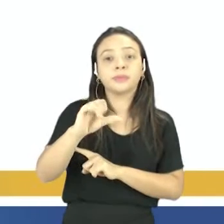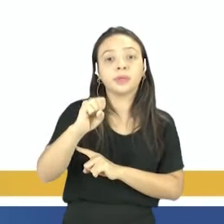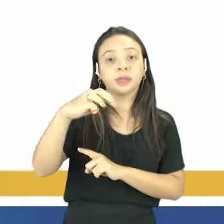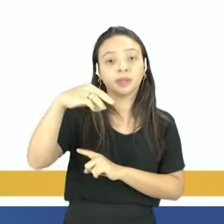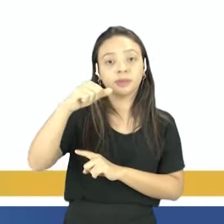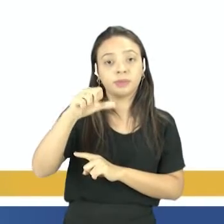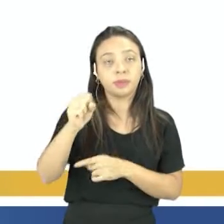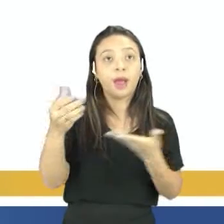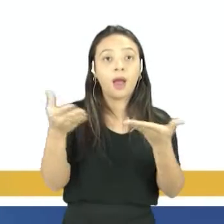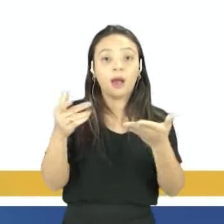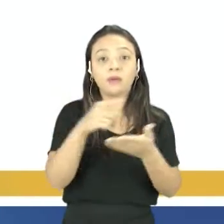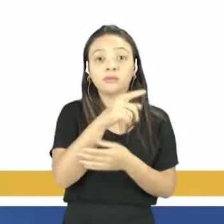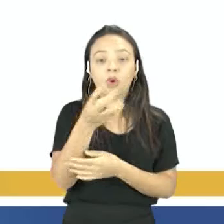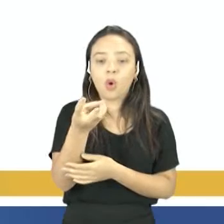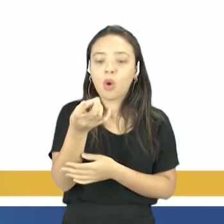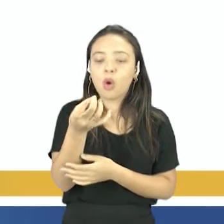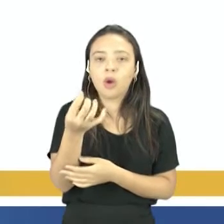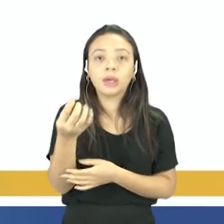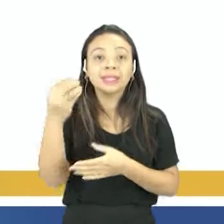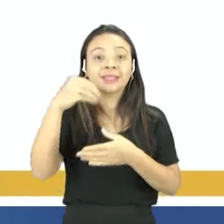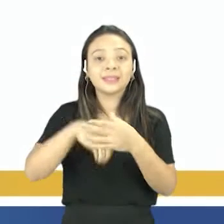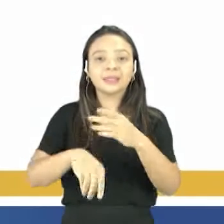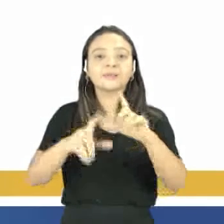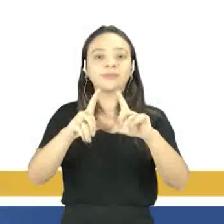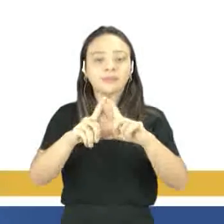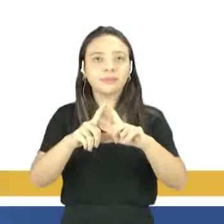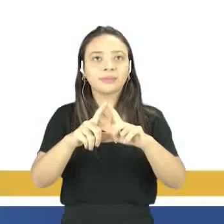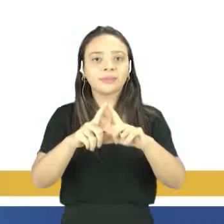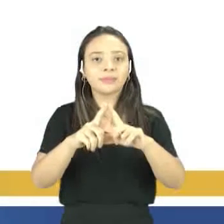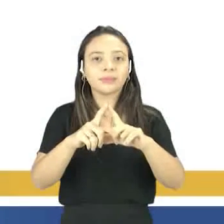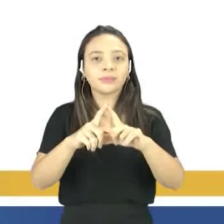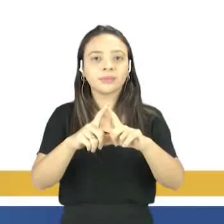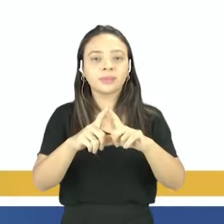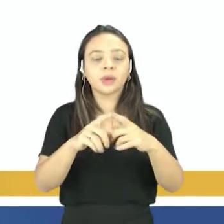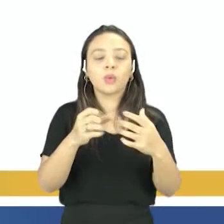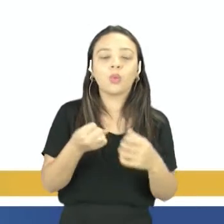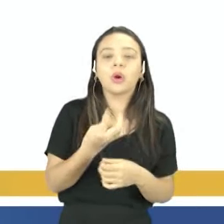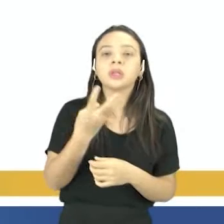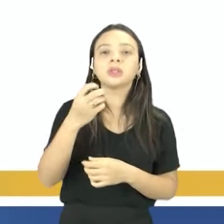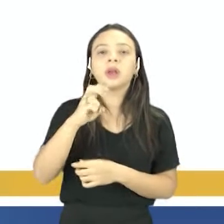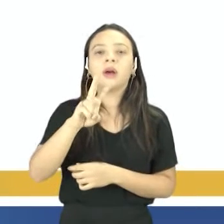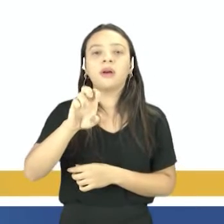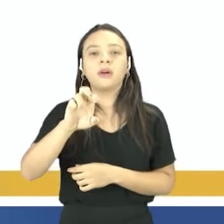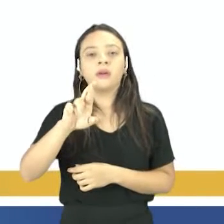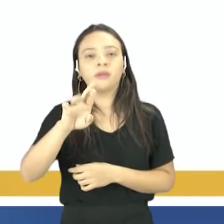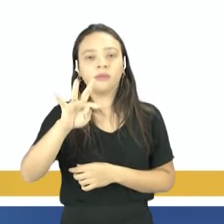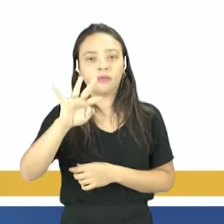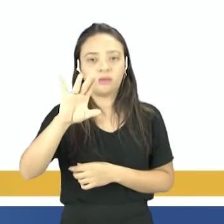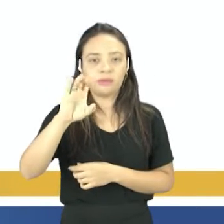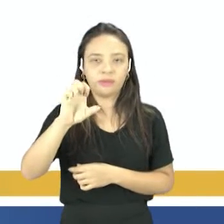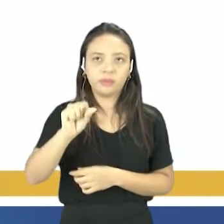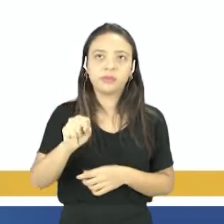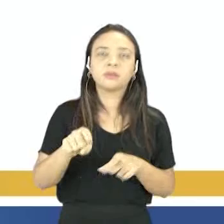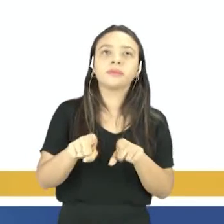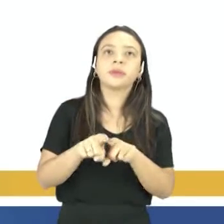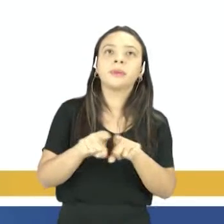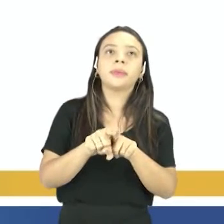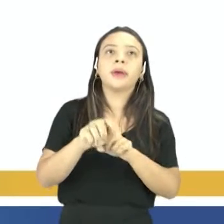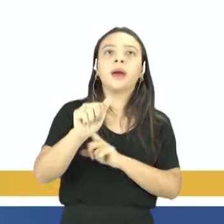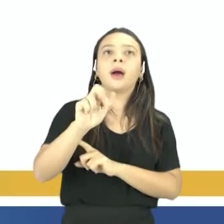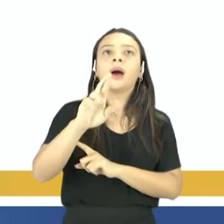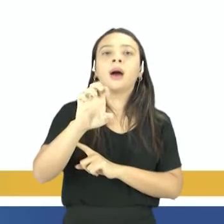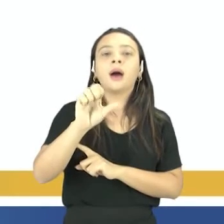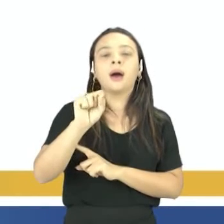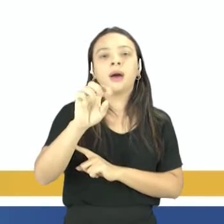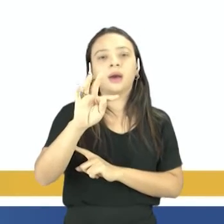contagem desses elementos em prismas e pirâmides. Ou seja, a gente vai contar quantos vértices, quantas arestas e quantas faces,